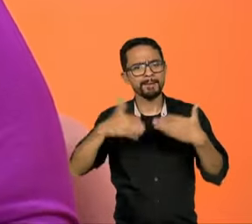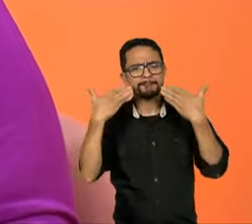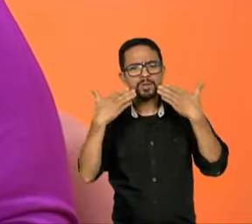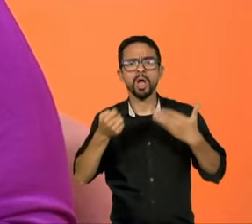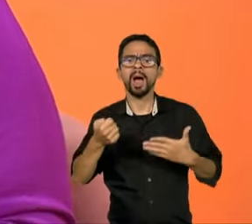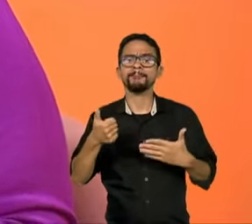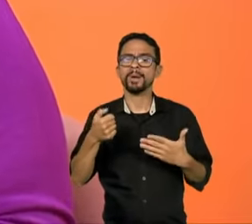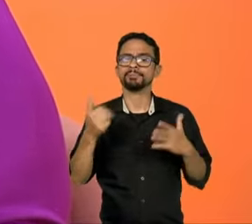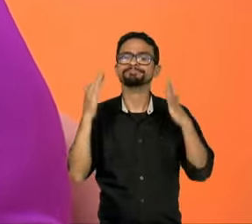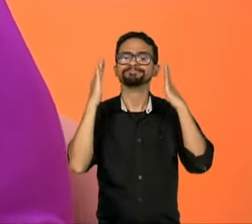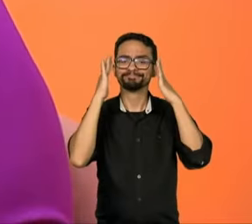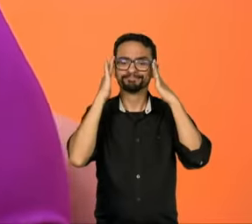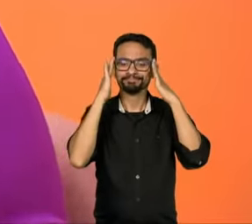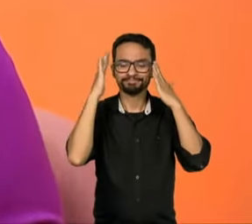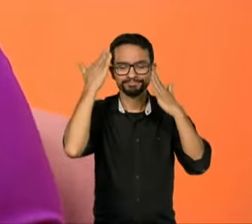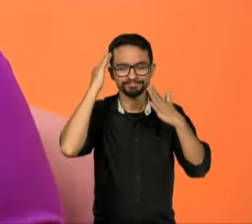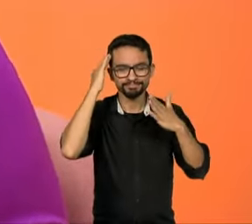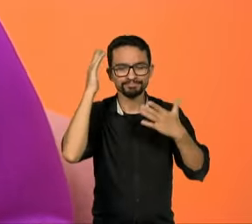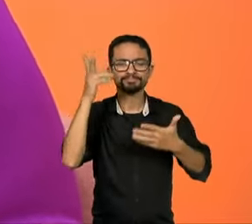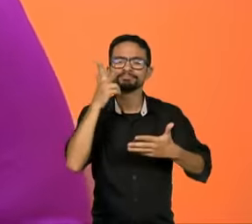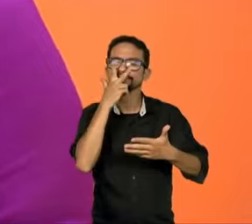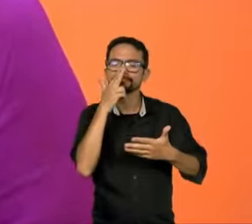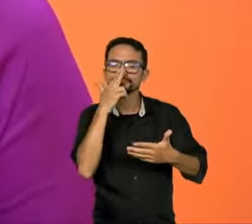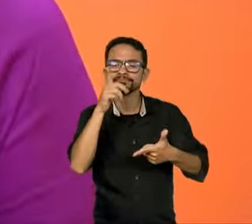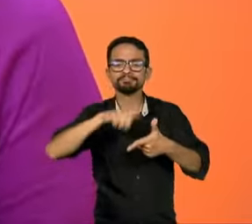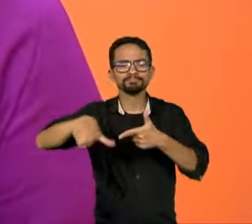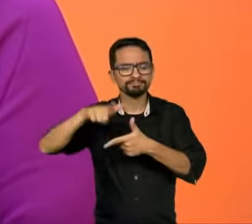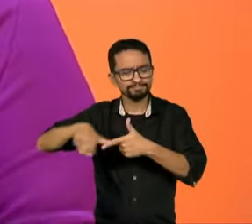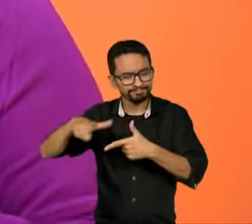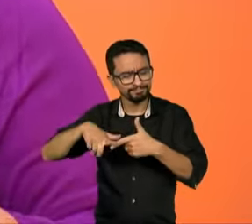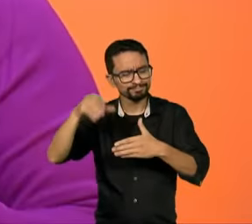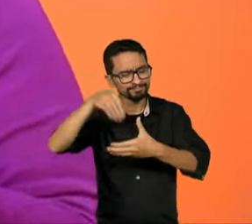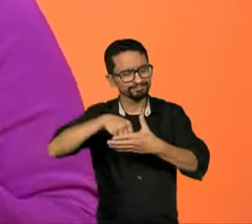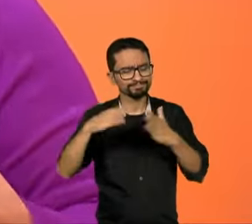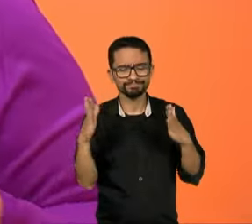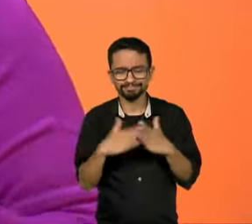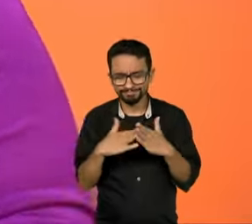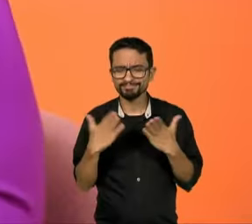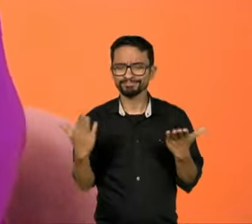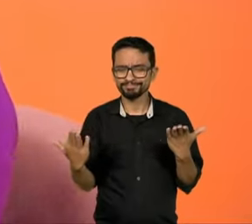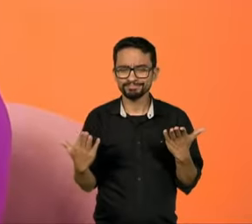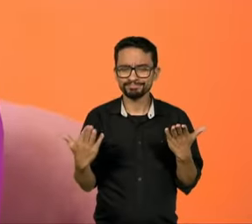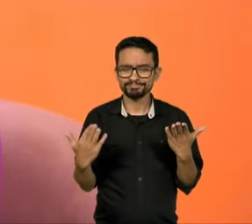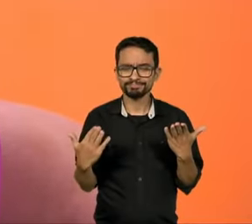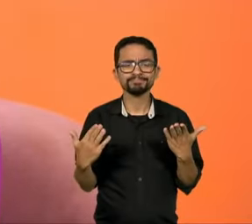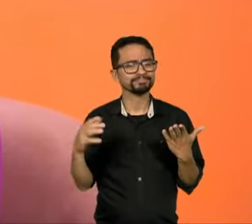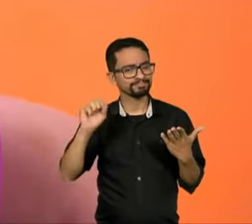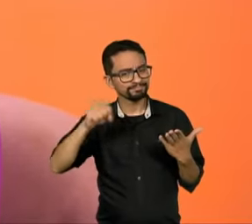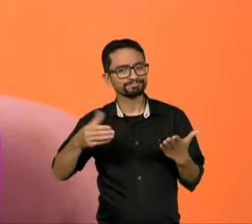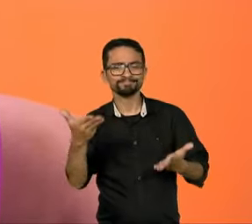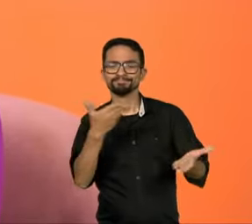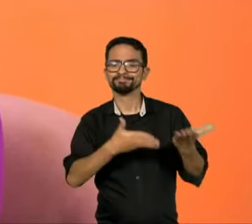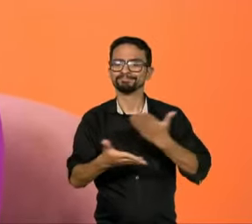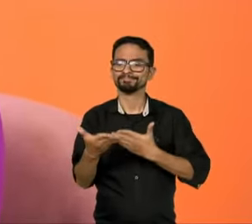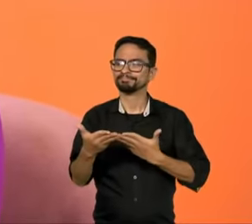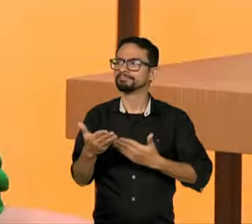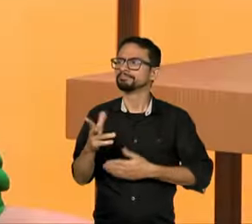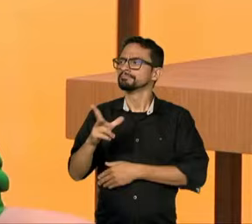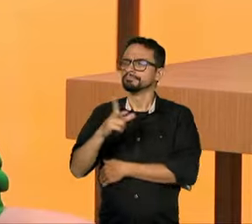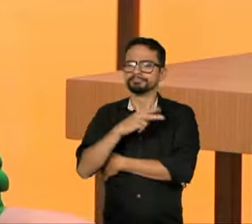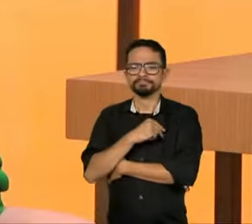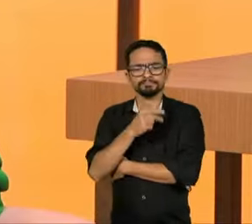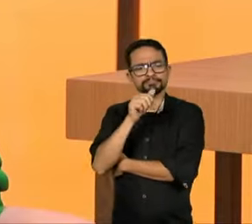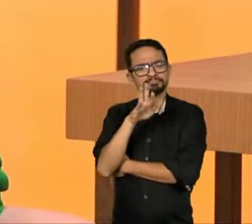porque ficam parecendo tragédias domésticas, conflitos domésticos, mas que movimentam, né? Nossa, André, você é o máximo. É